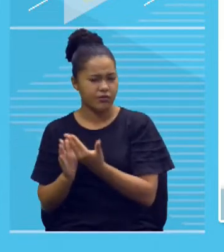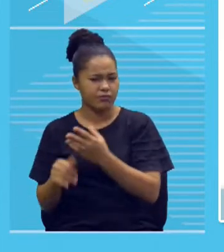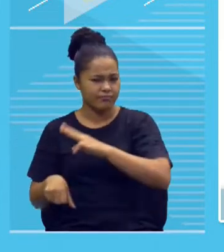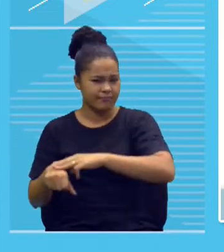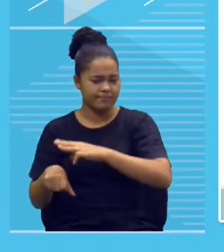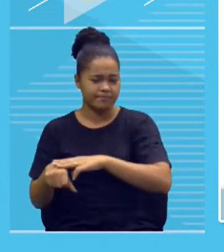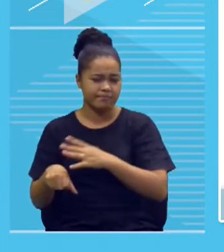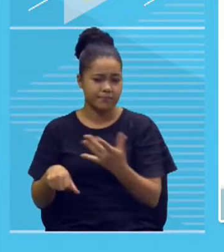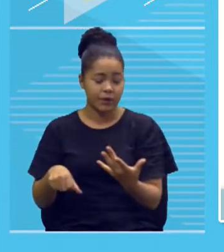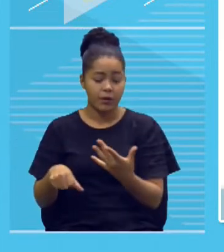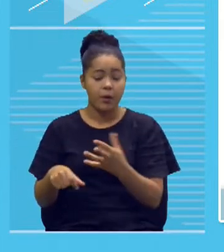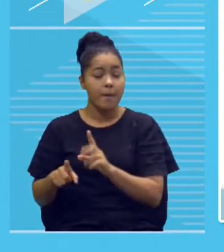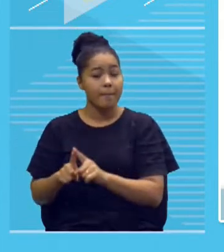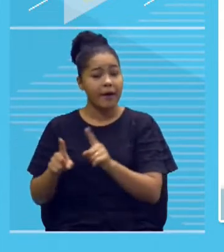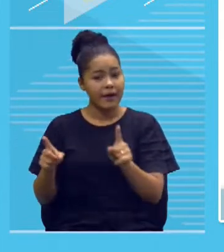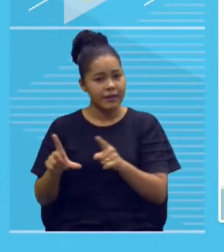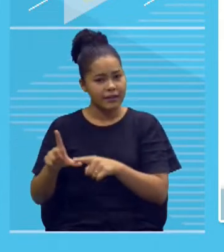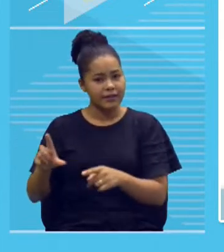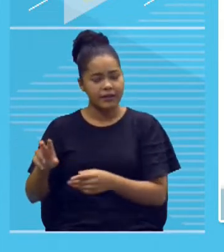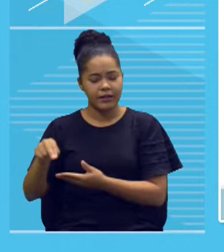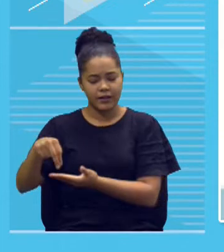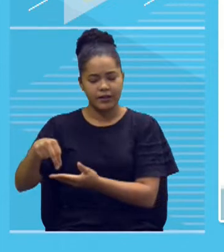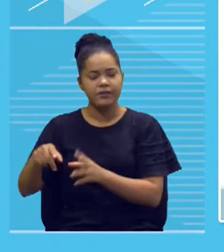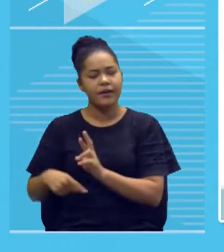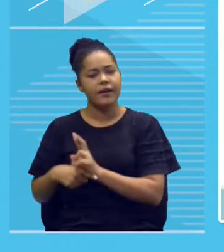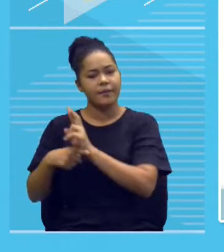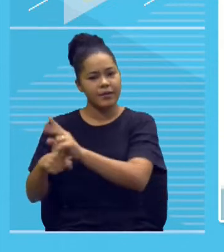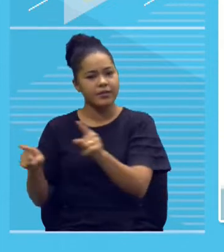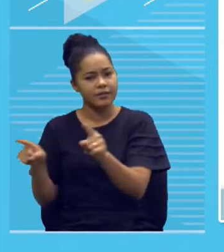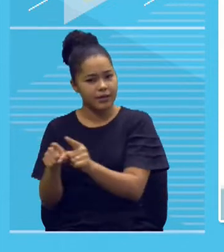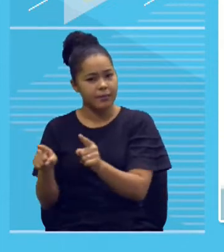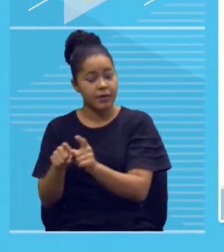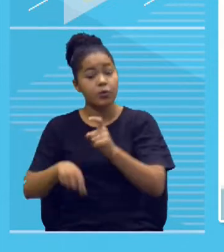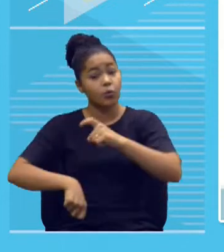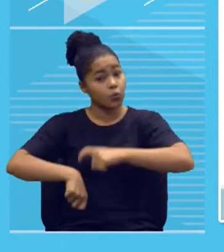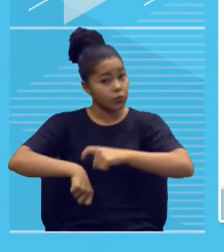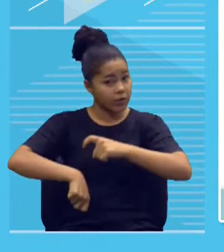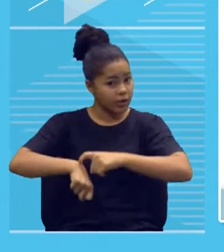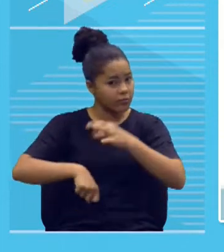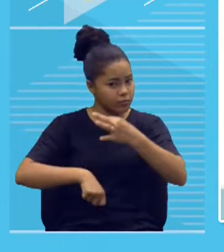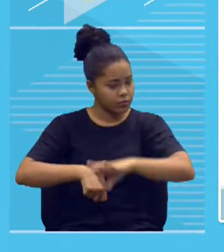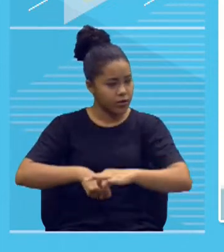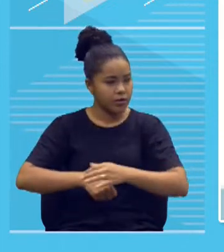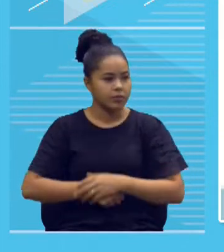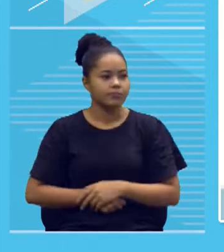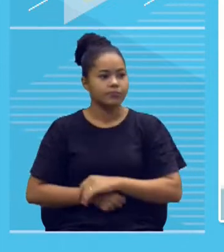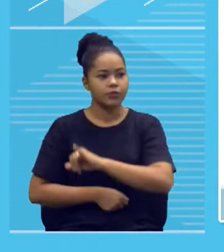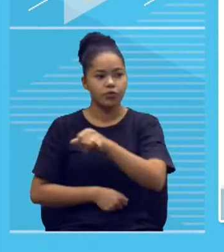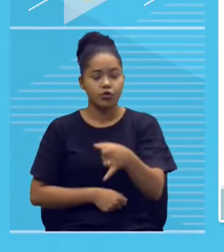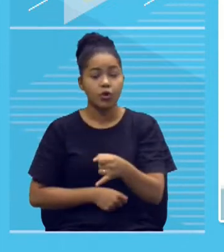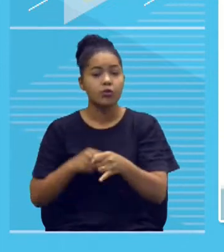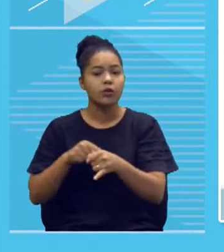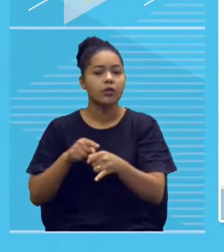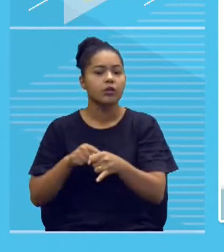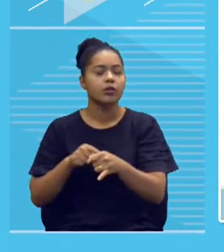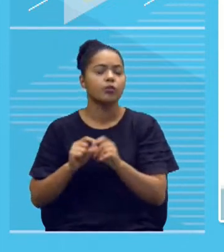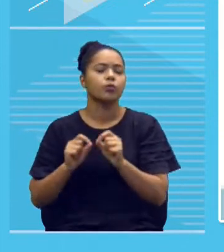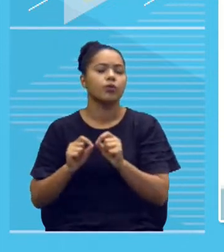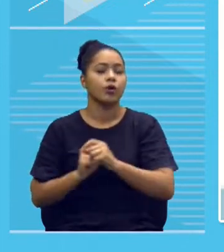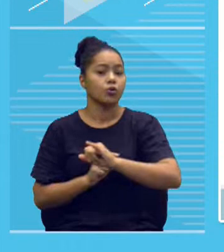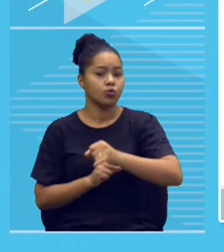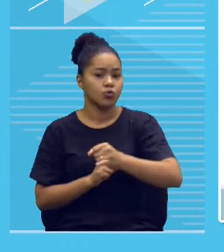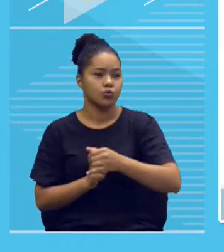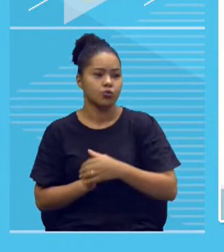representando o tempo o período Professor tem alguns livros que vem UEMG tá bom J de juros em medir